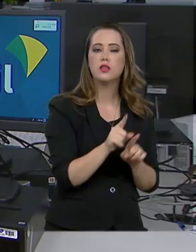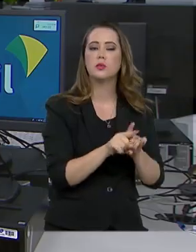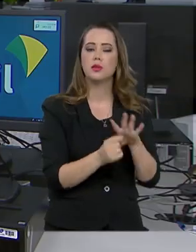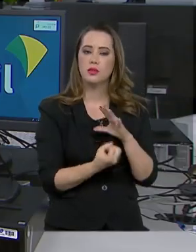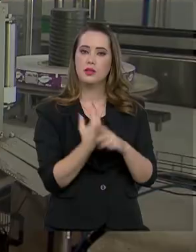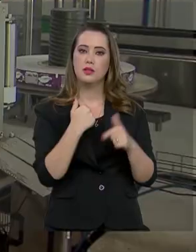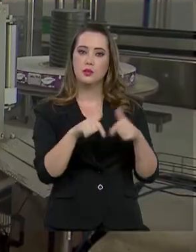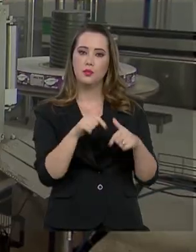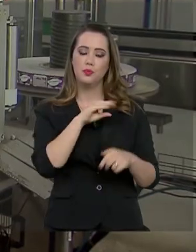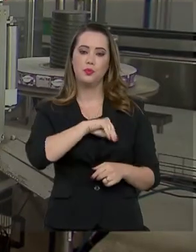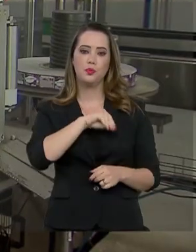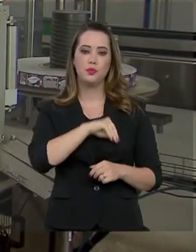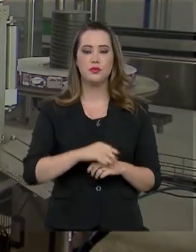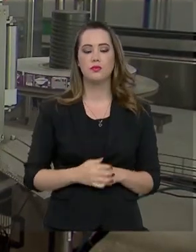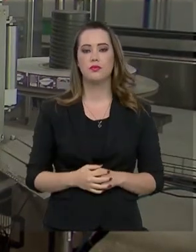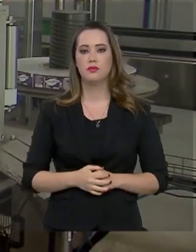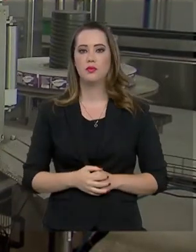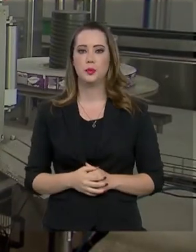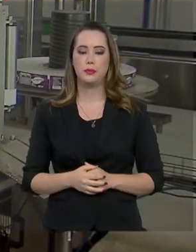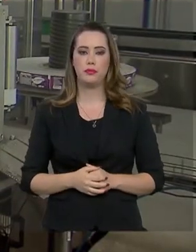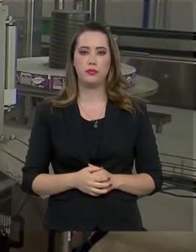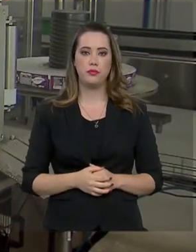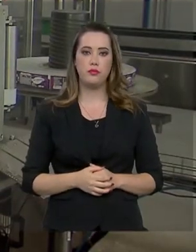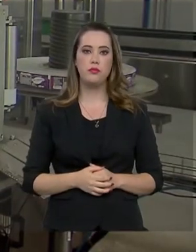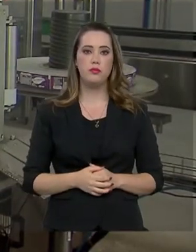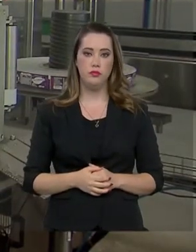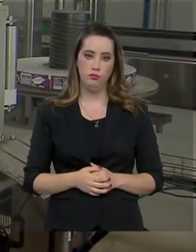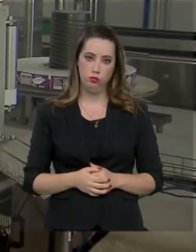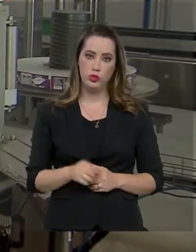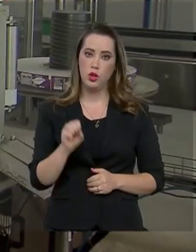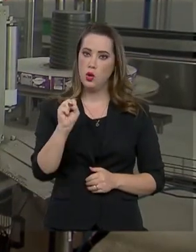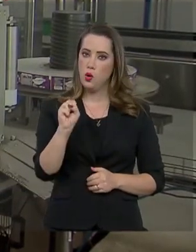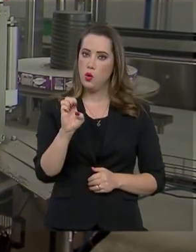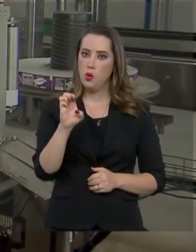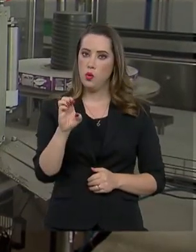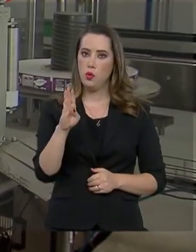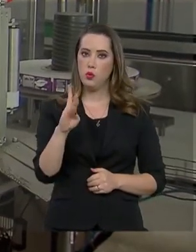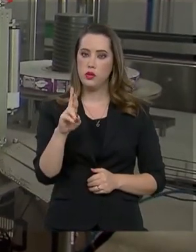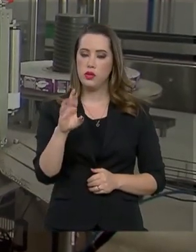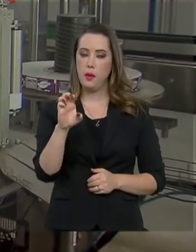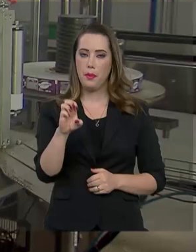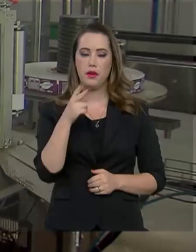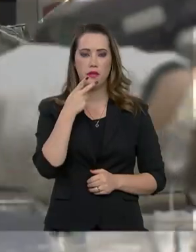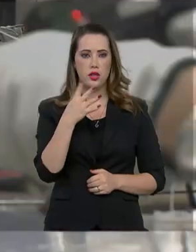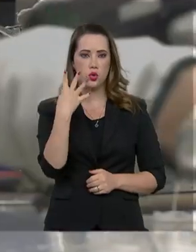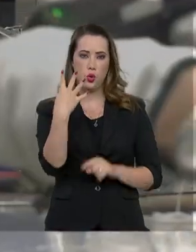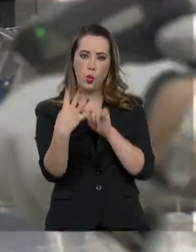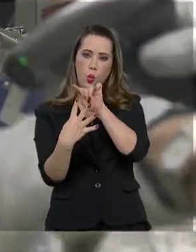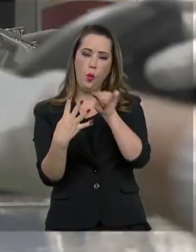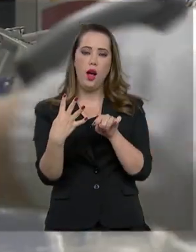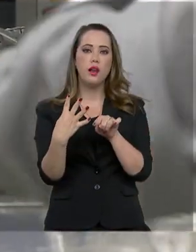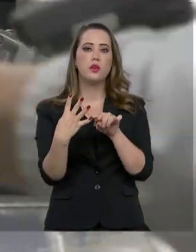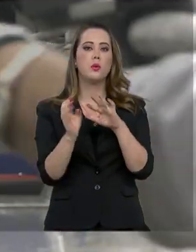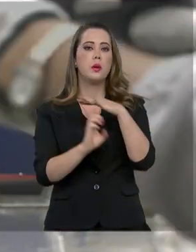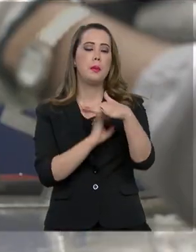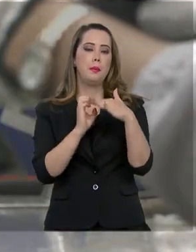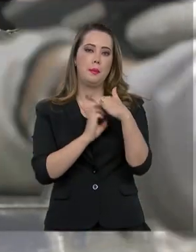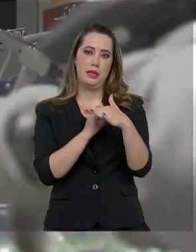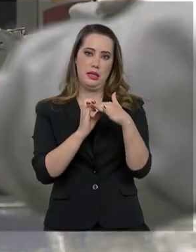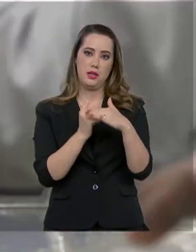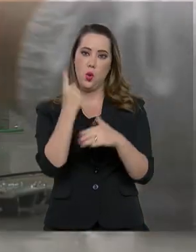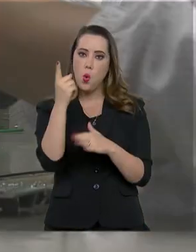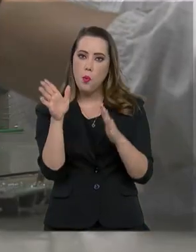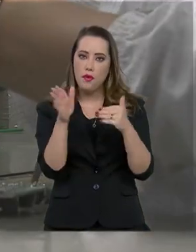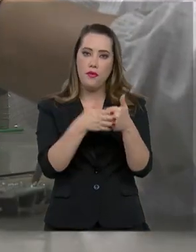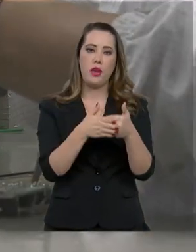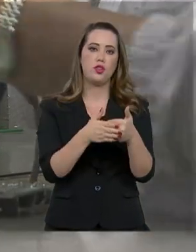renda de acordo com sebrae de cada quatro empresas abertas no brasil uma festa antes de completar dois